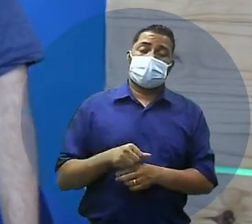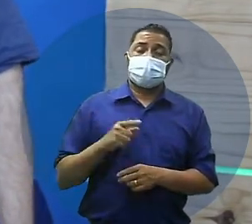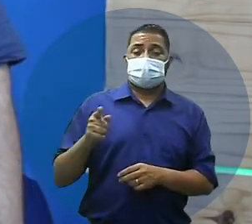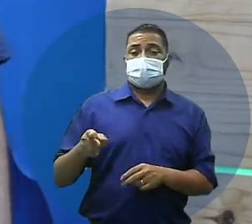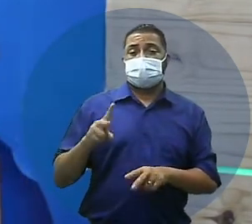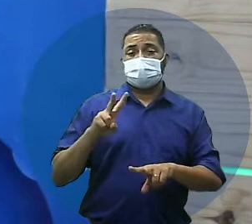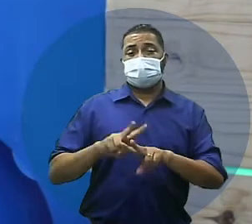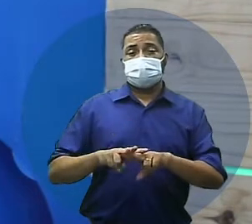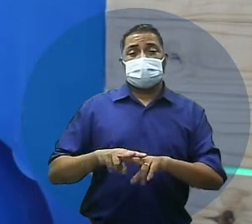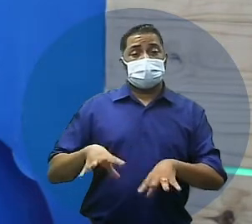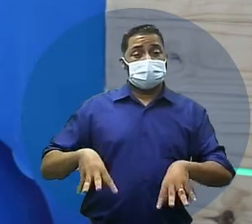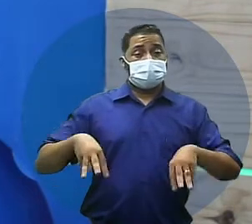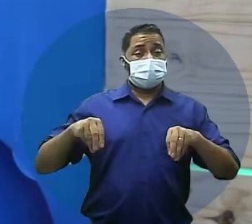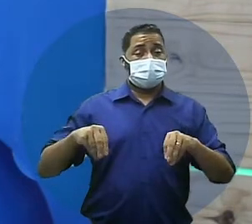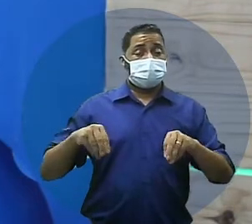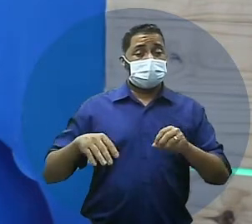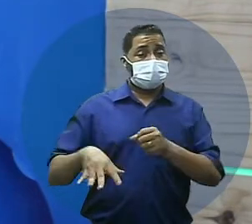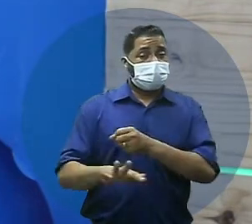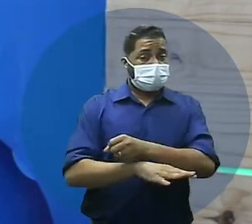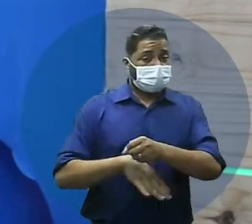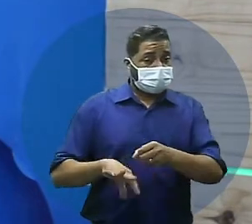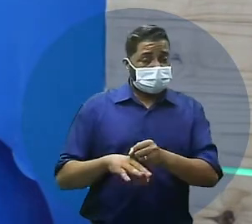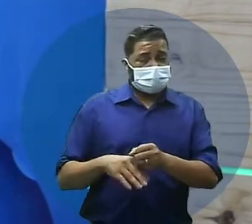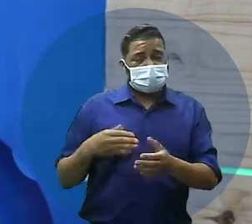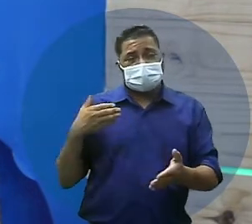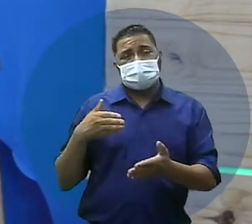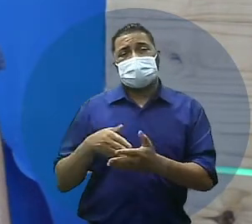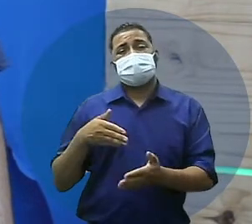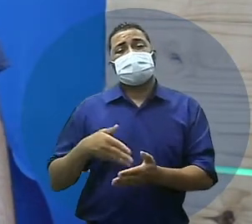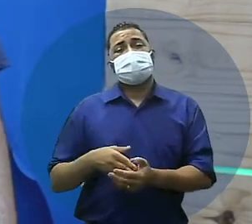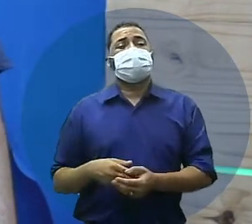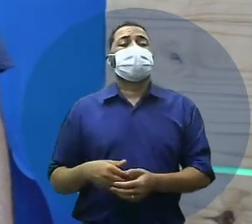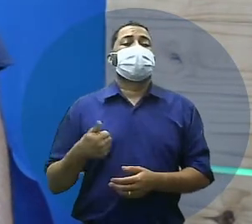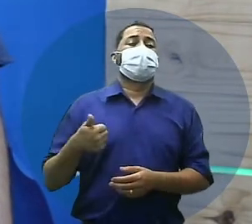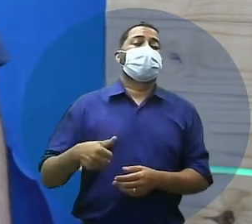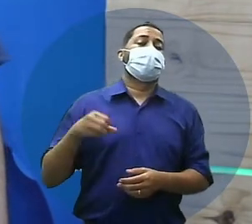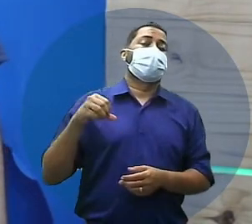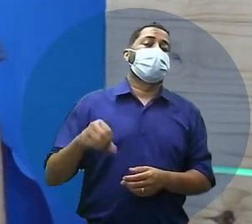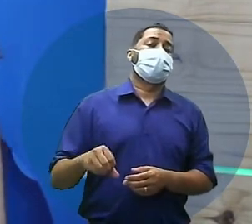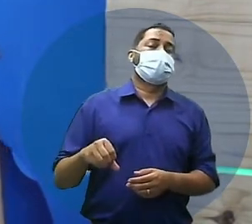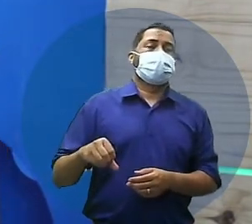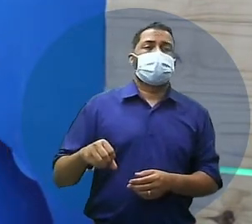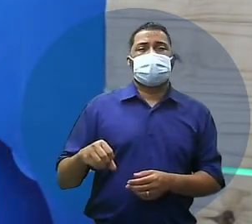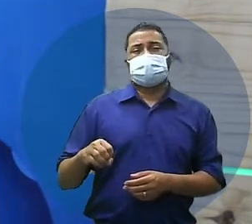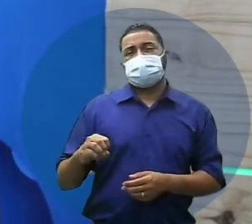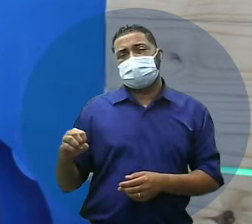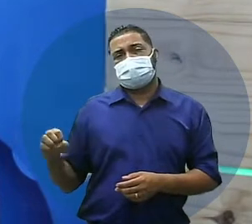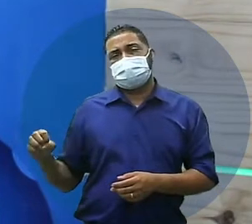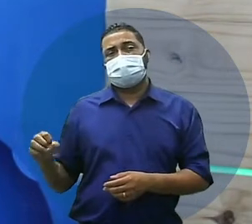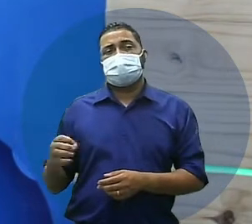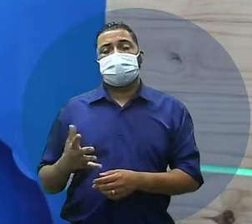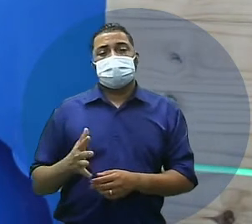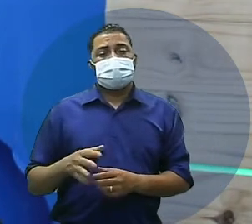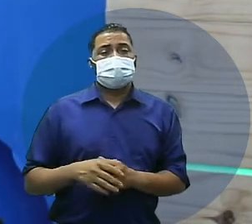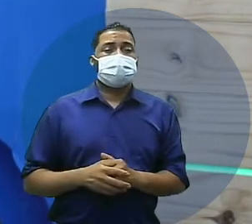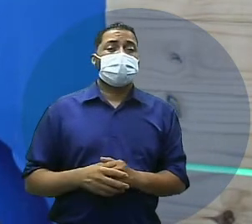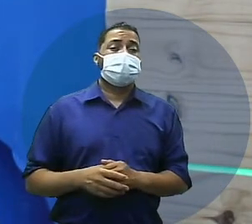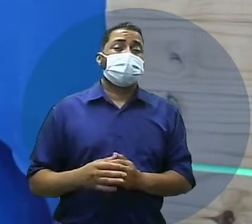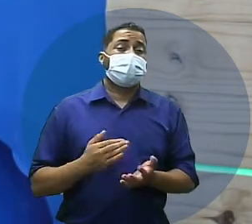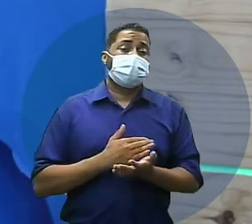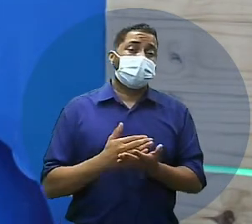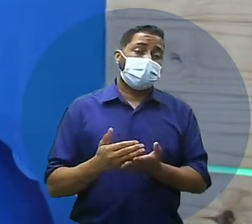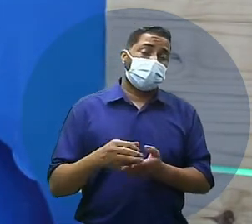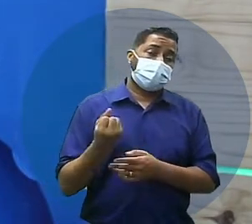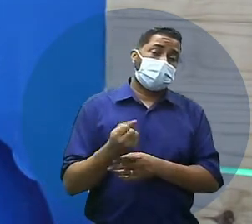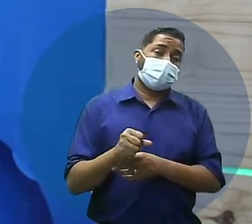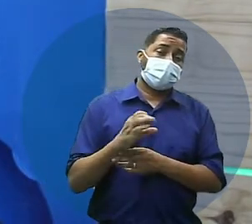ilha-prisão e permaneceu assim até por volta de 1900 e um pouquinho. Tá? No início do